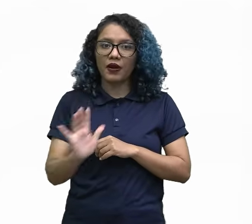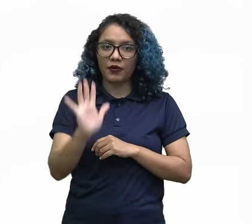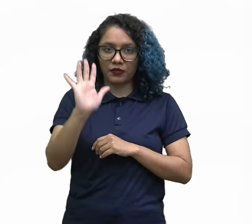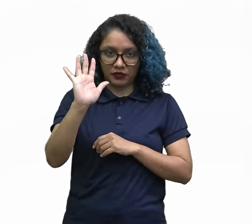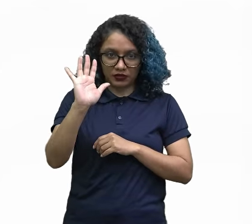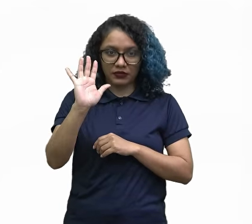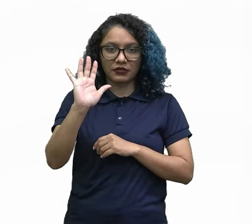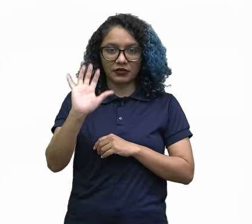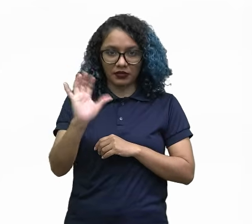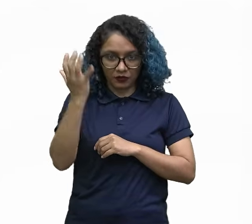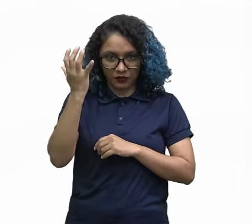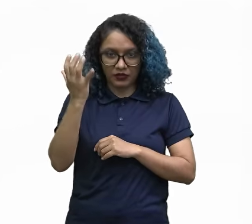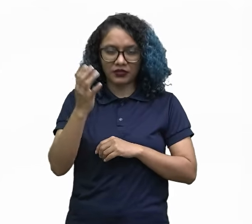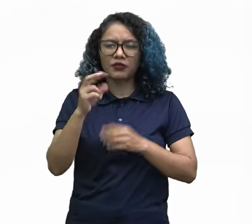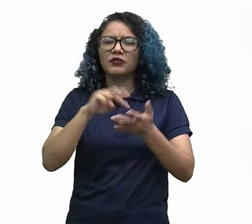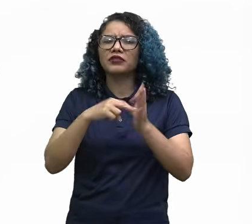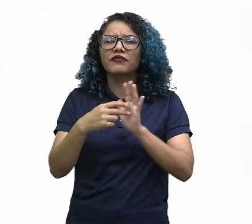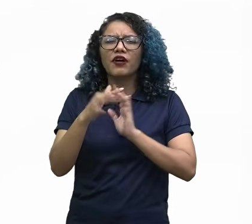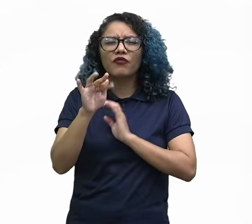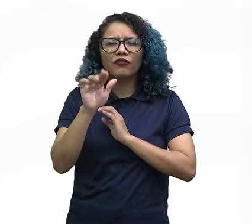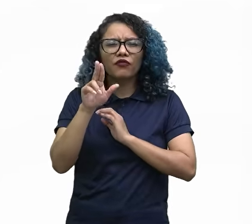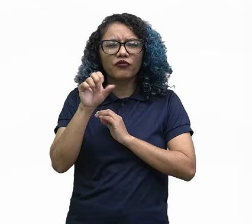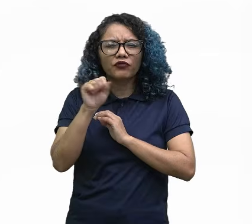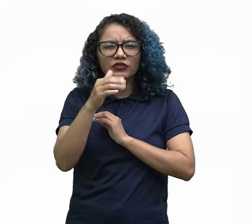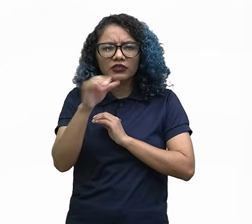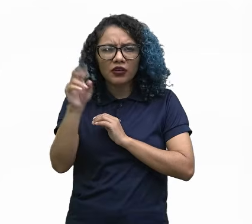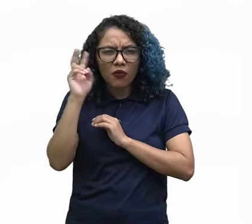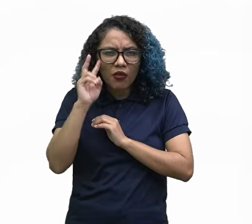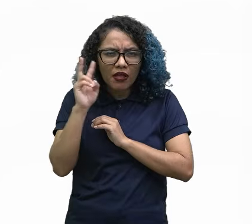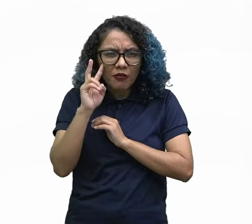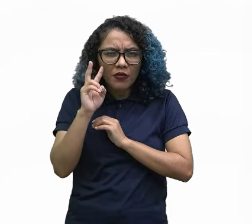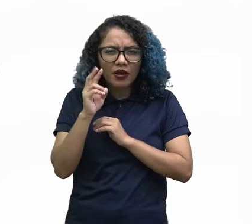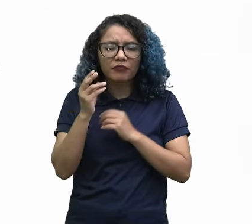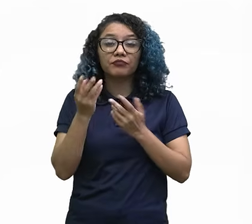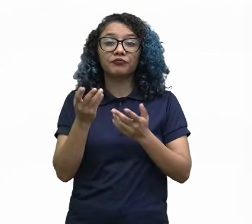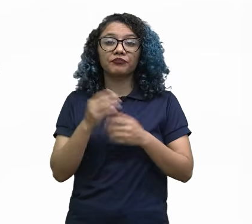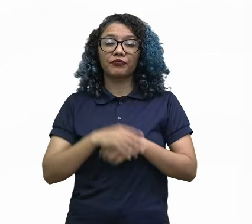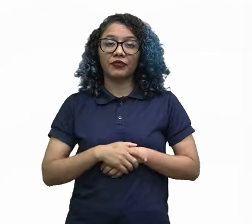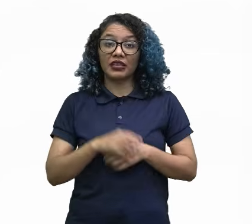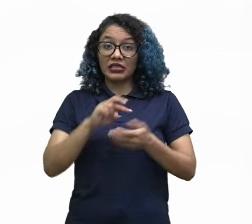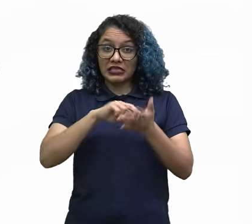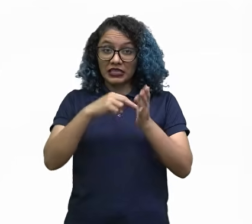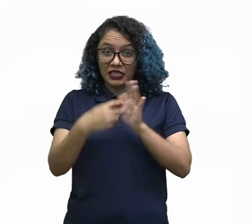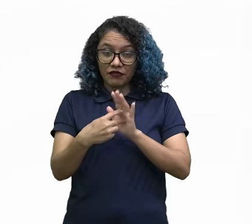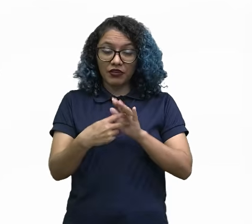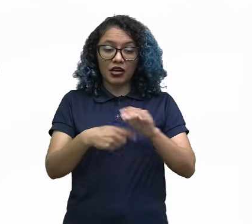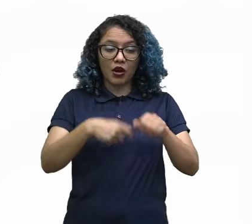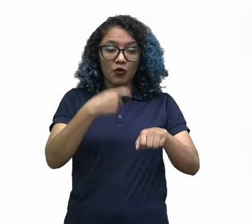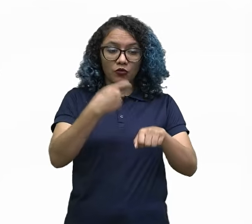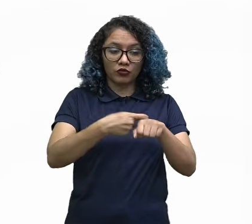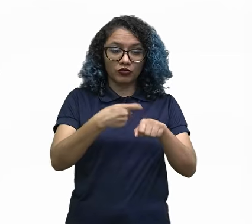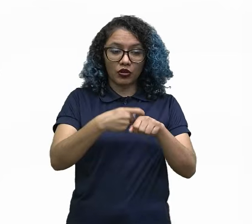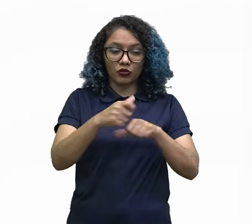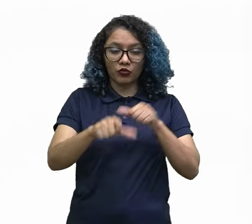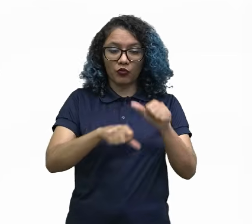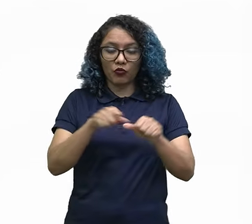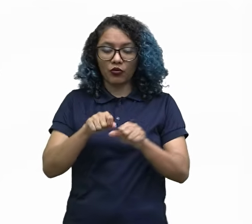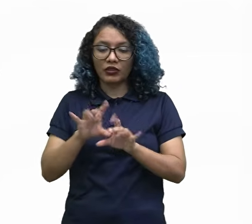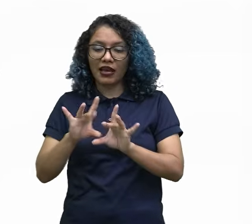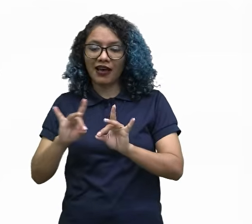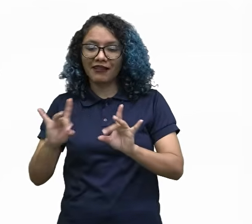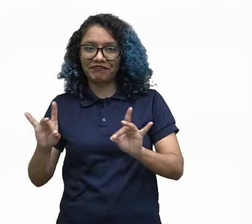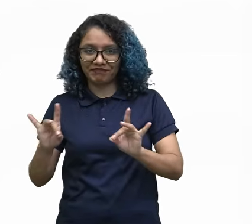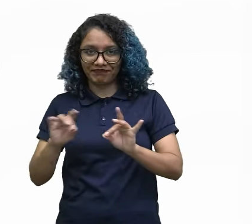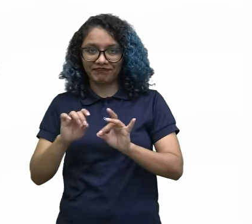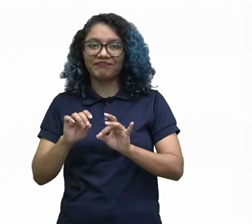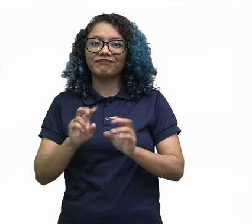um eletrólito que passou por fusão. O que é fusão mesmo? Bora lembrar? Fusão é a passagem do sólido para o líquido, né?